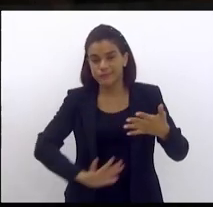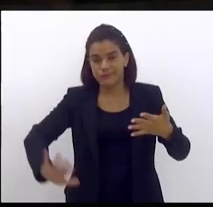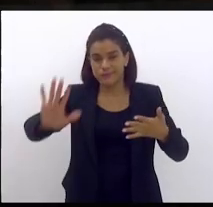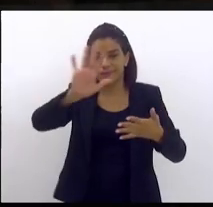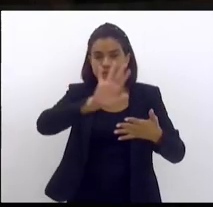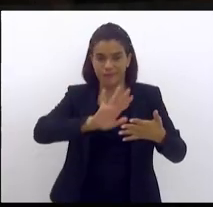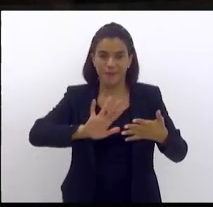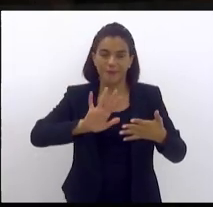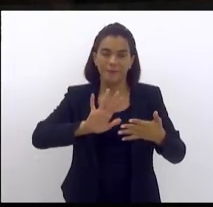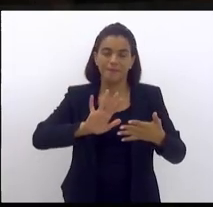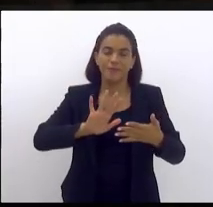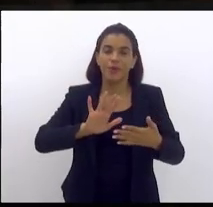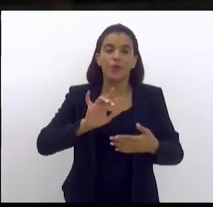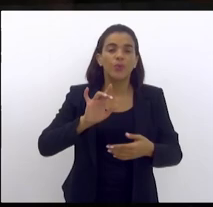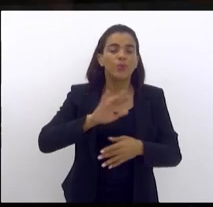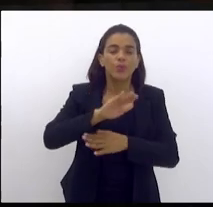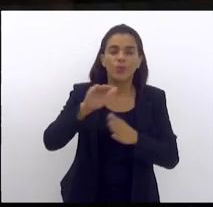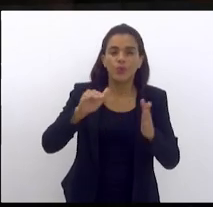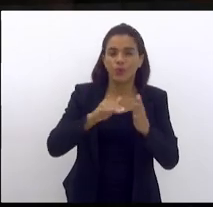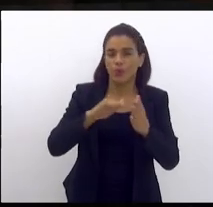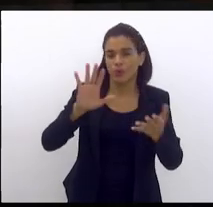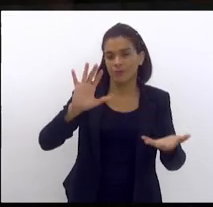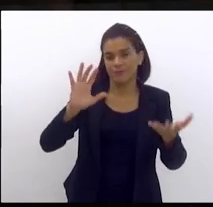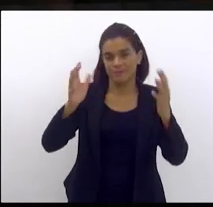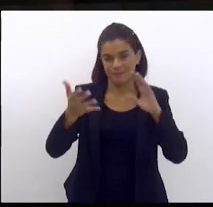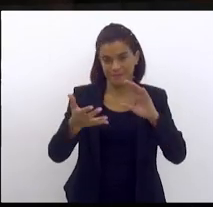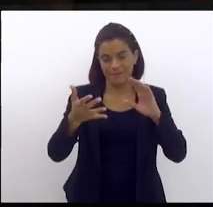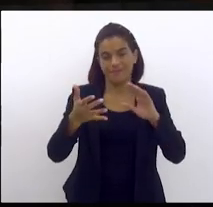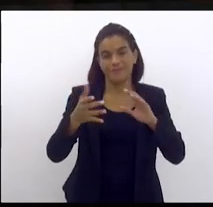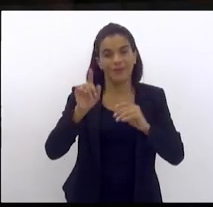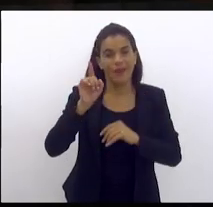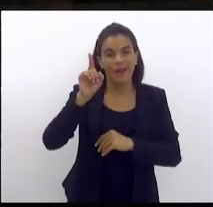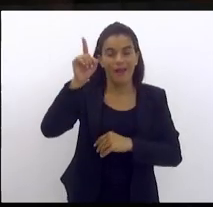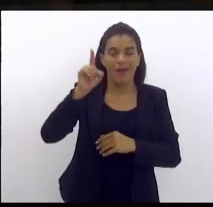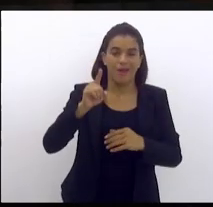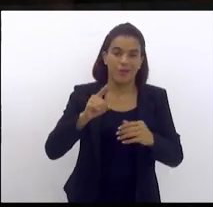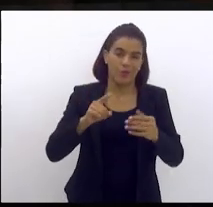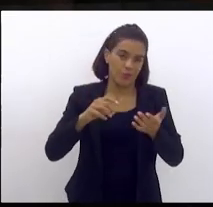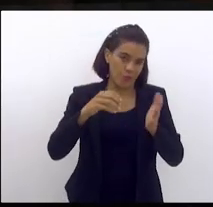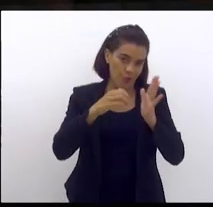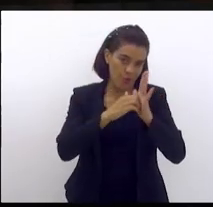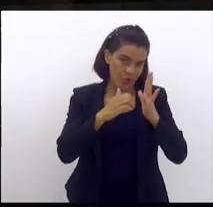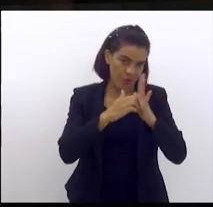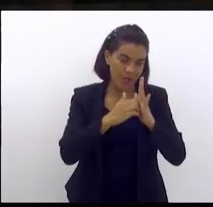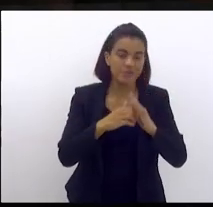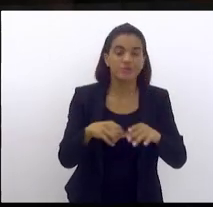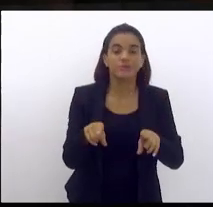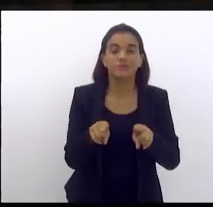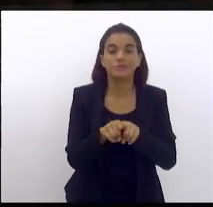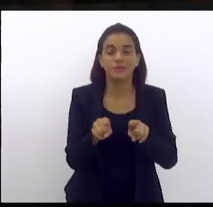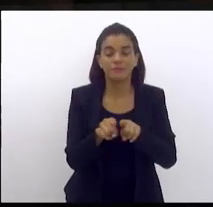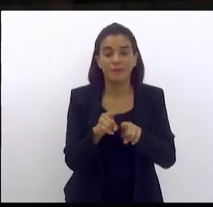né O que está acontecendo no Congresso Nacional e que é de interesse